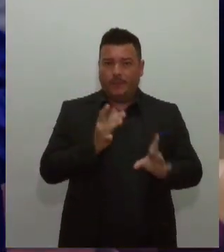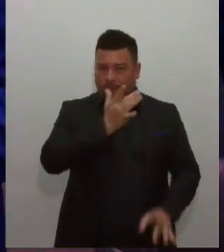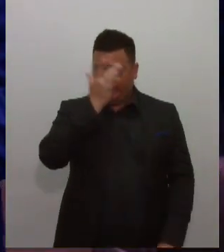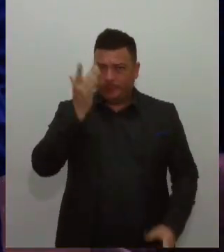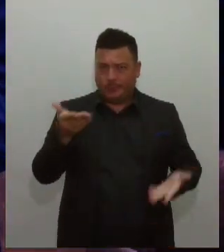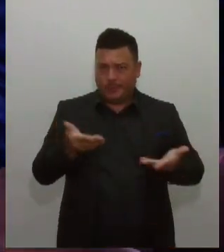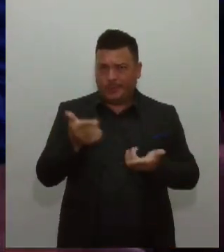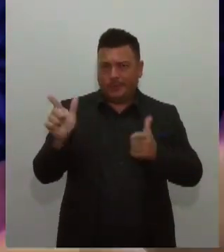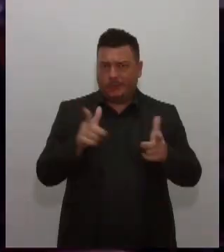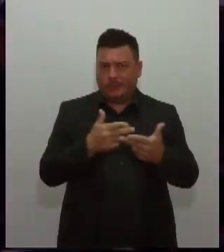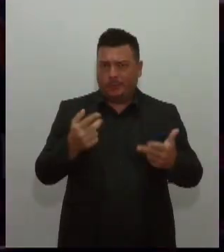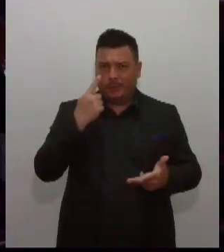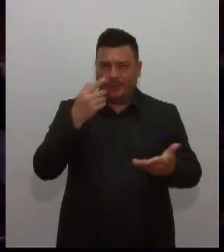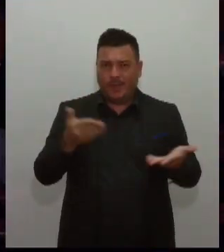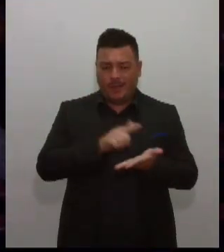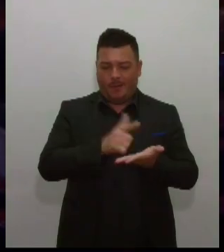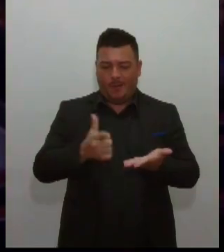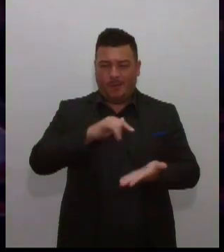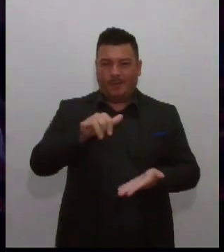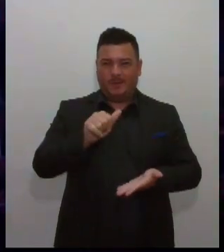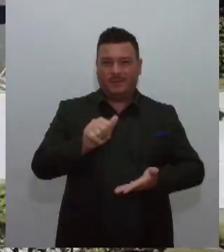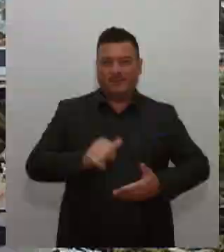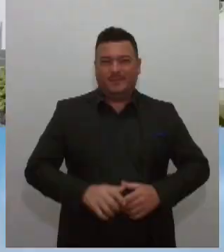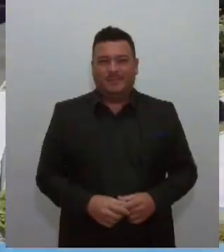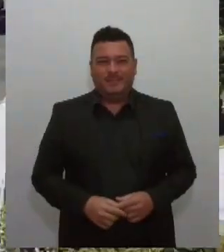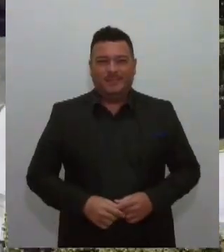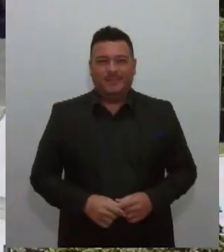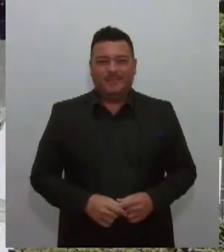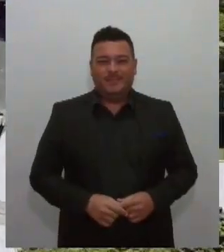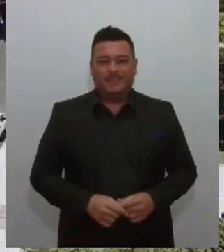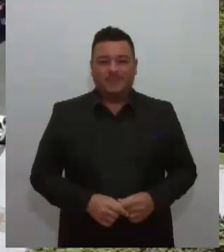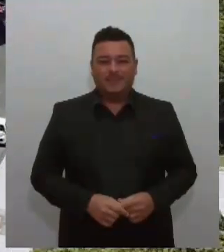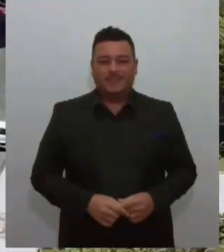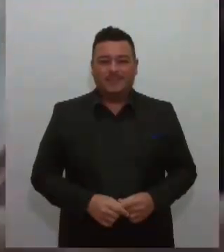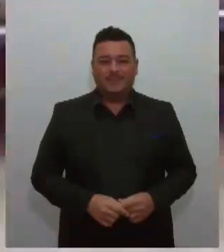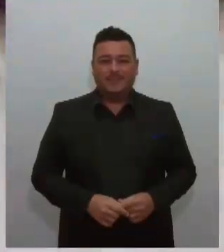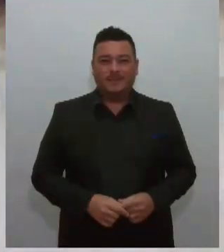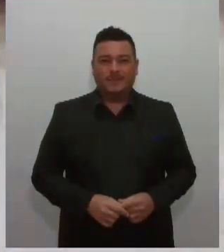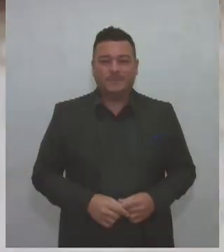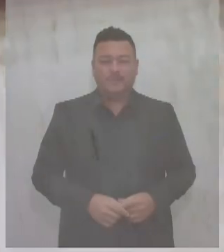você acompanha a partir de agora no Jornal da Lese.